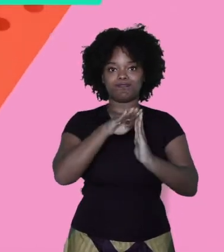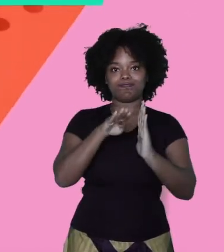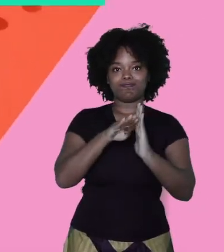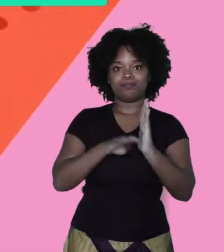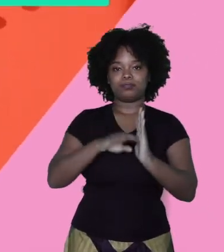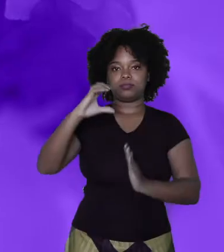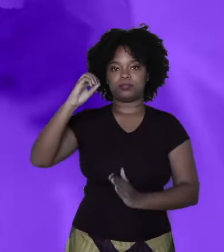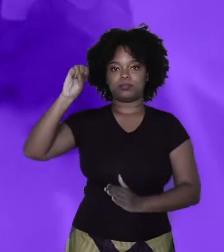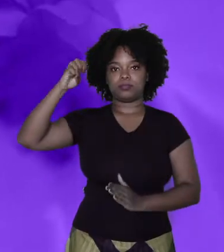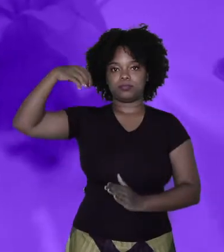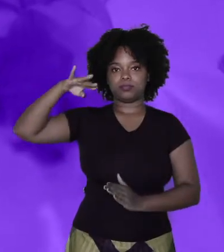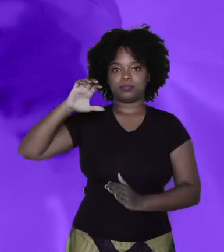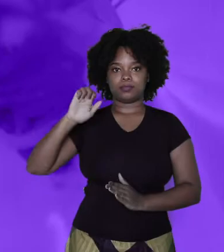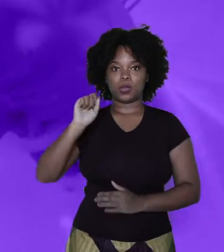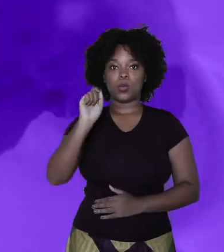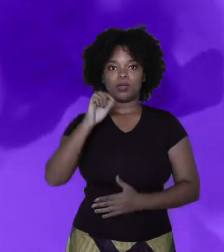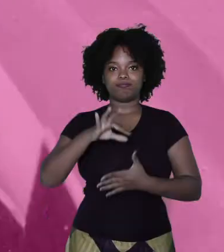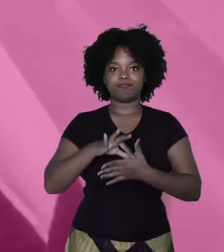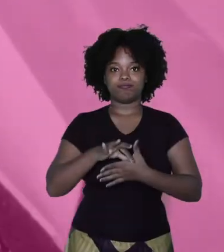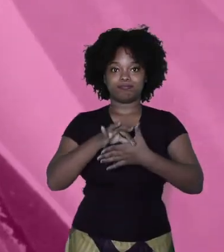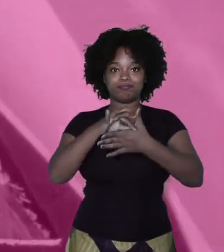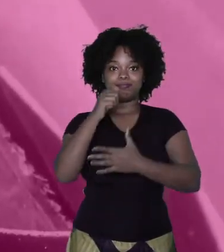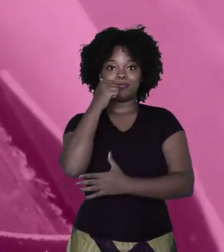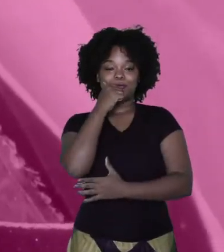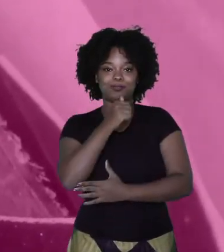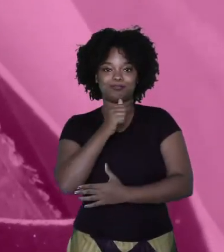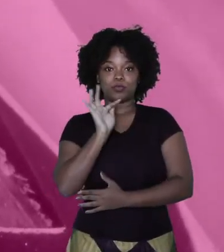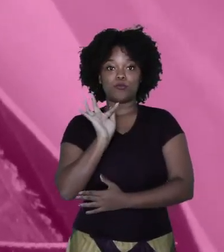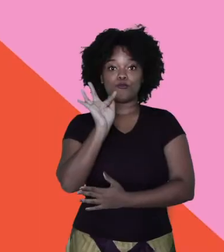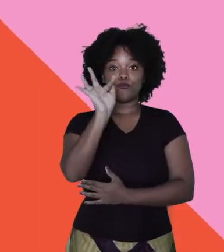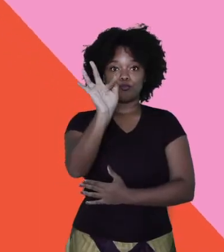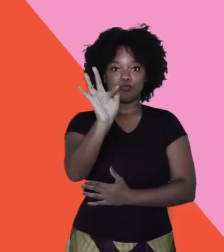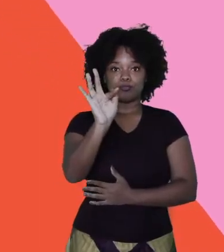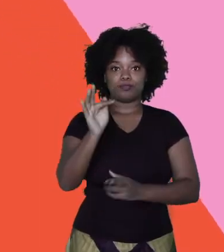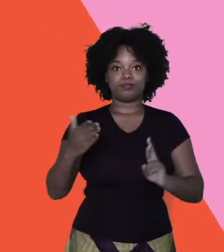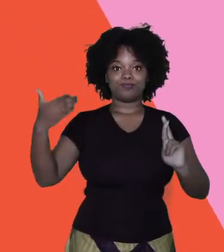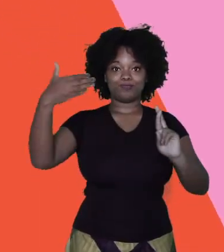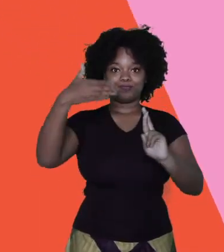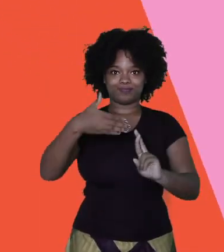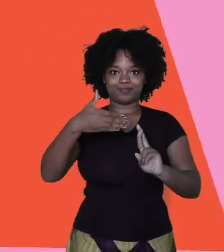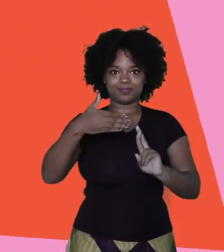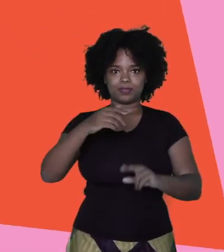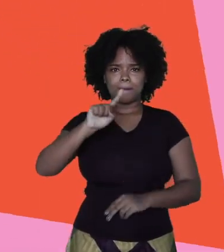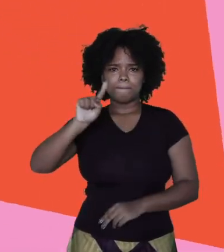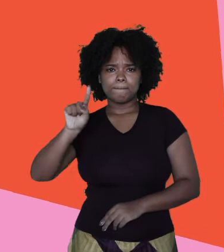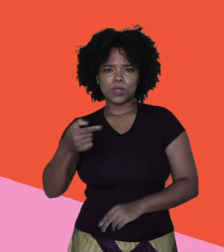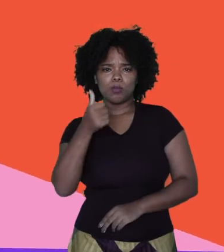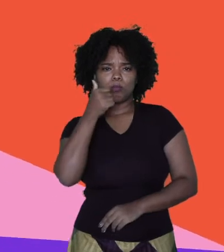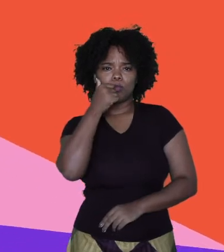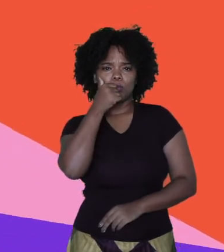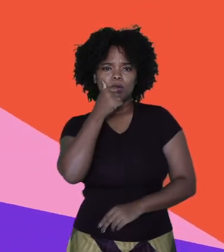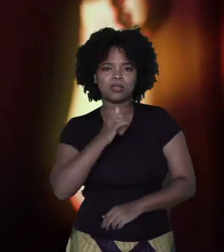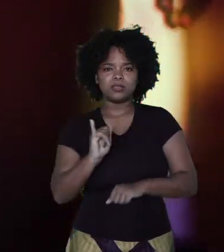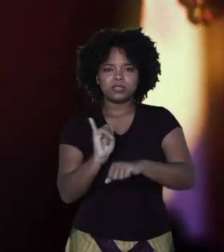Lideranças Femininas Macro. Futuro, representatividade. Mil meninas e mulheres sonhadoras, protagonistas